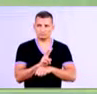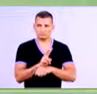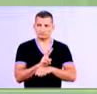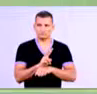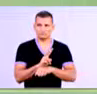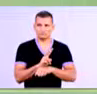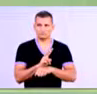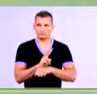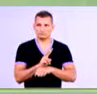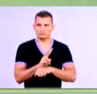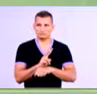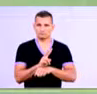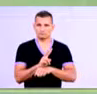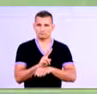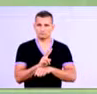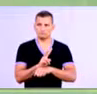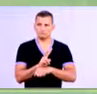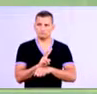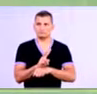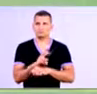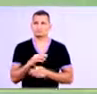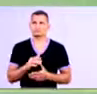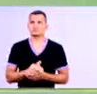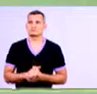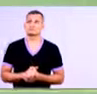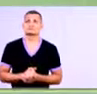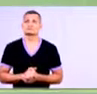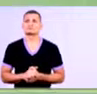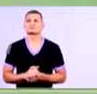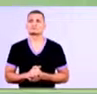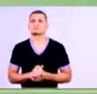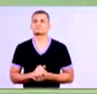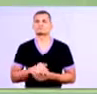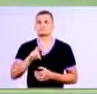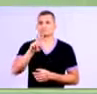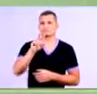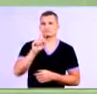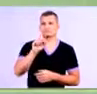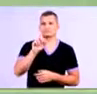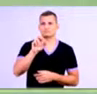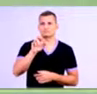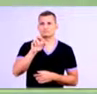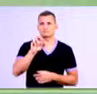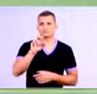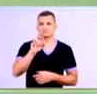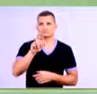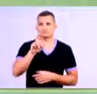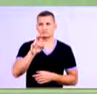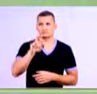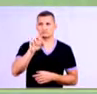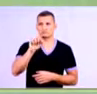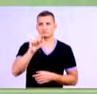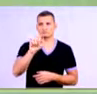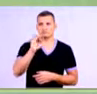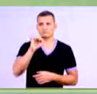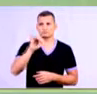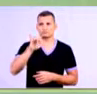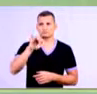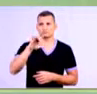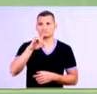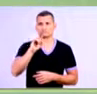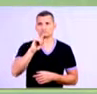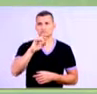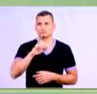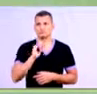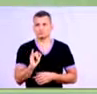Procura-se prover opções de segurança, versatilidade, aproveitamento de